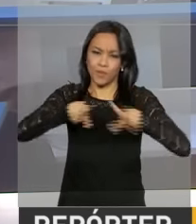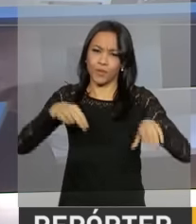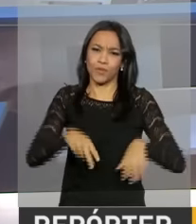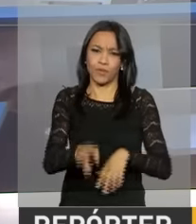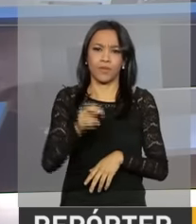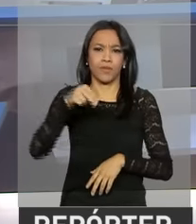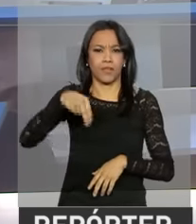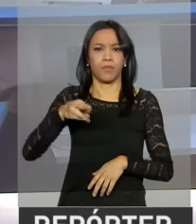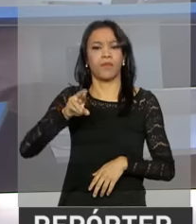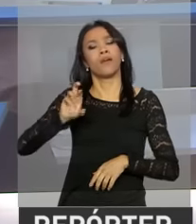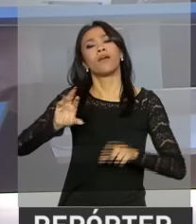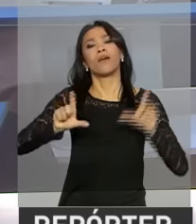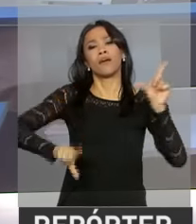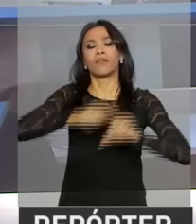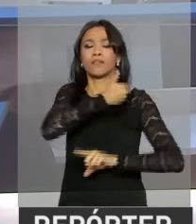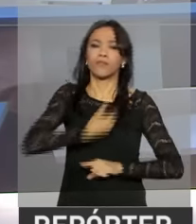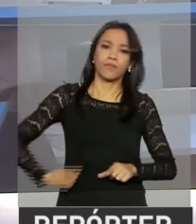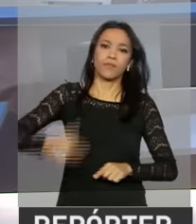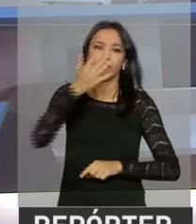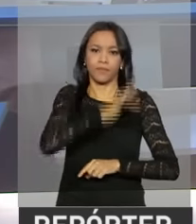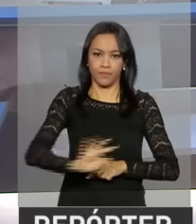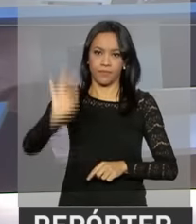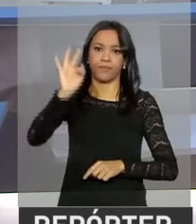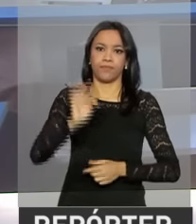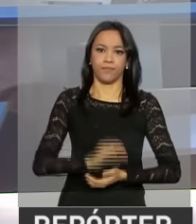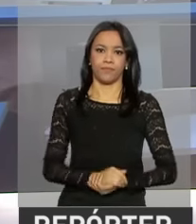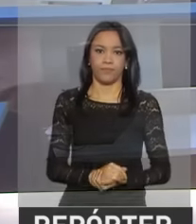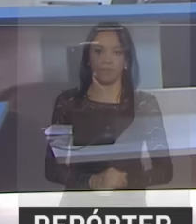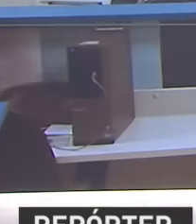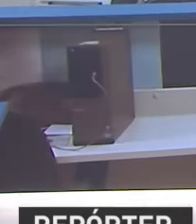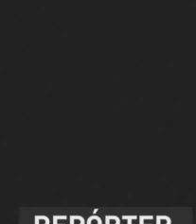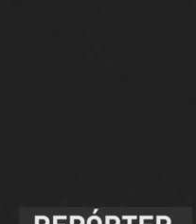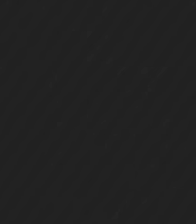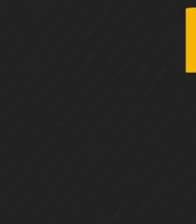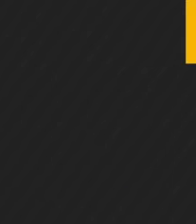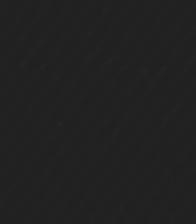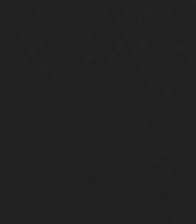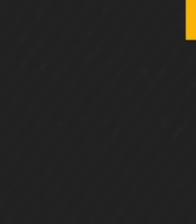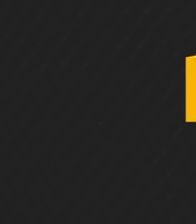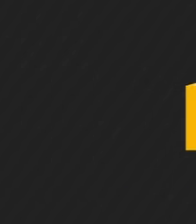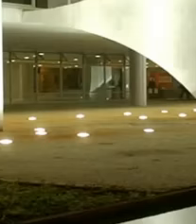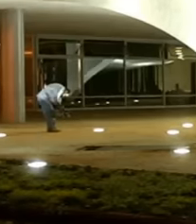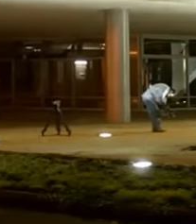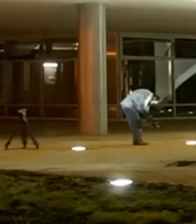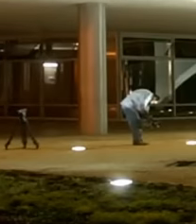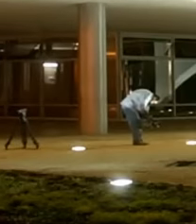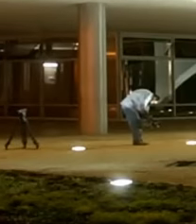Continue com a gente aqui na NBR, a TV do Governo Federal.